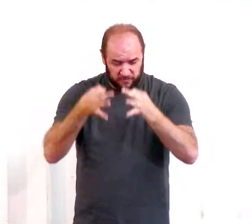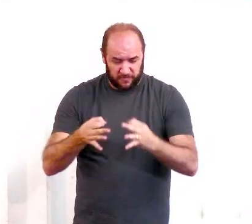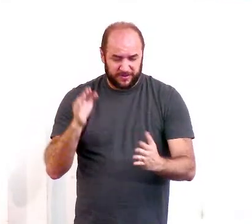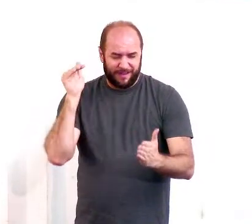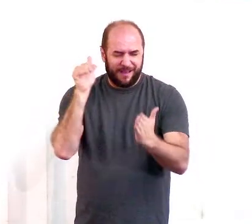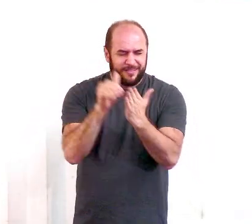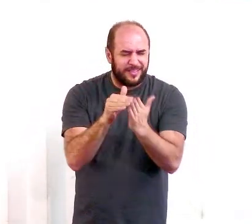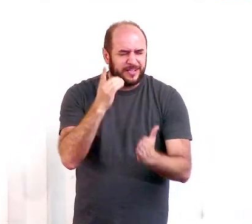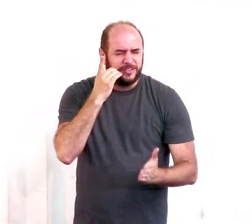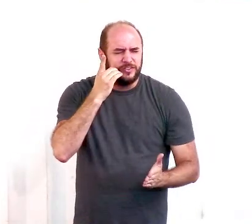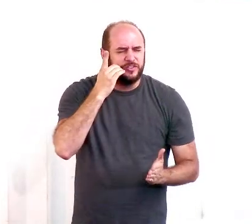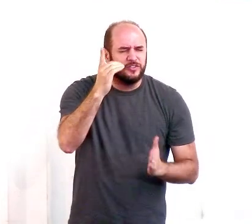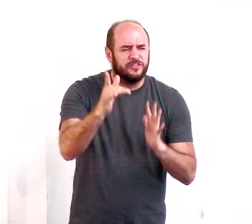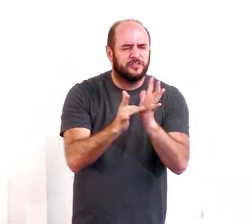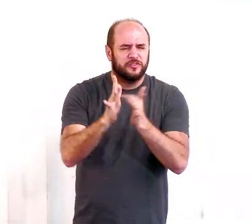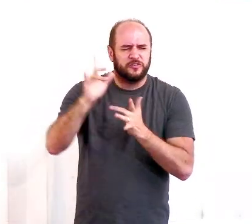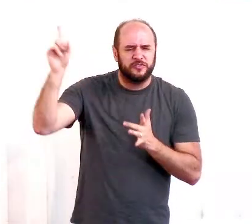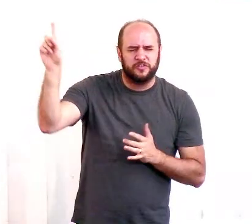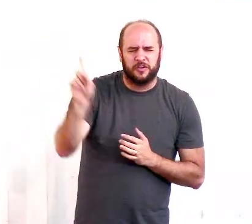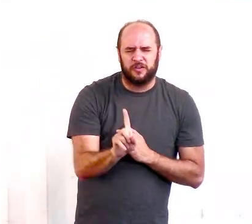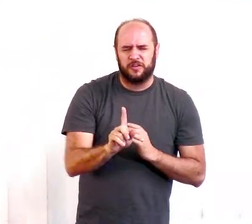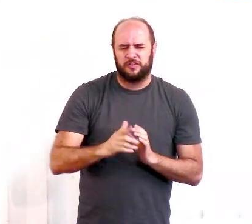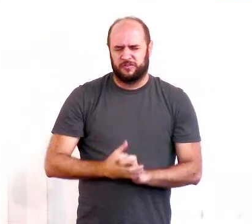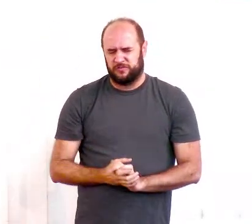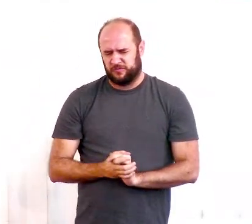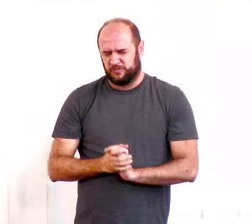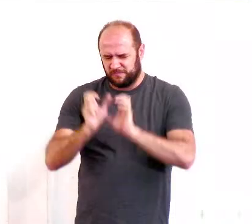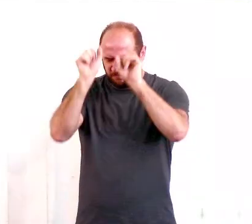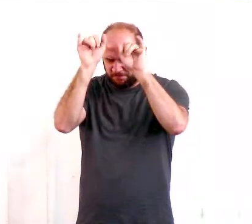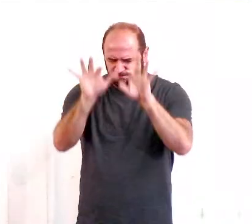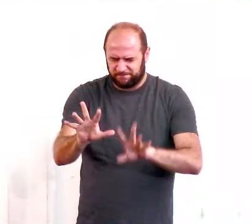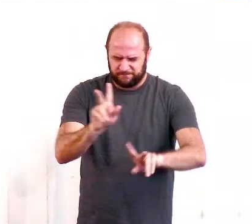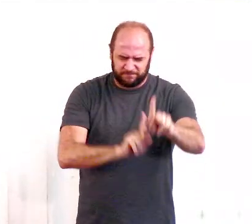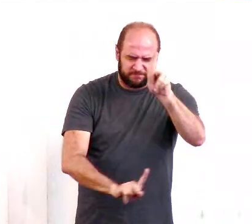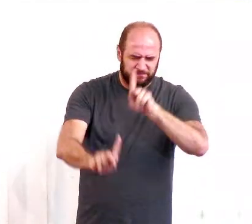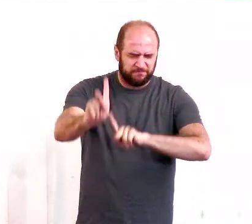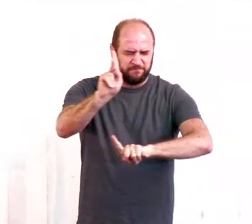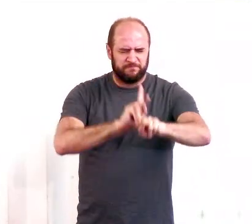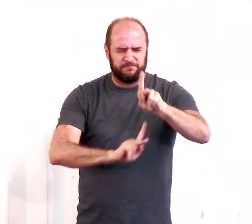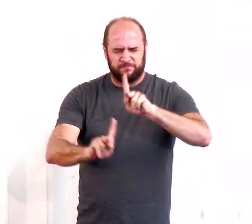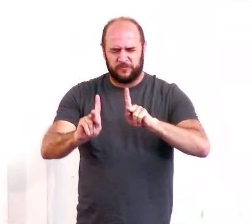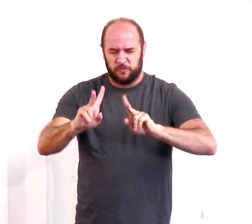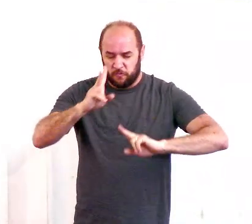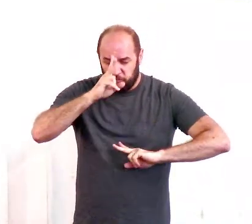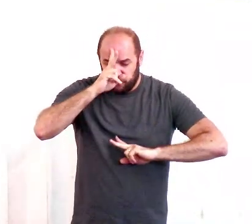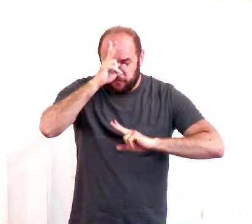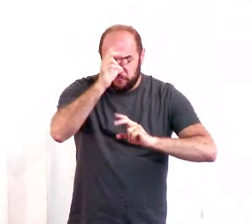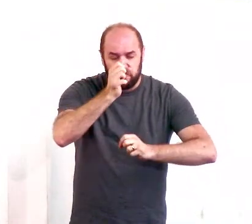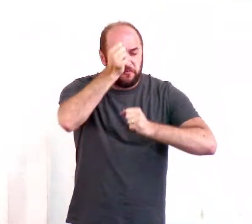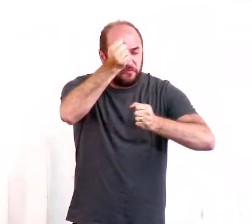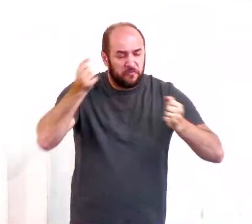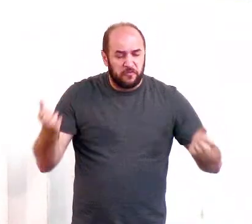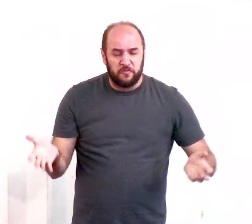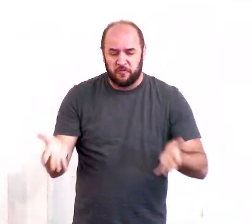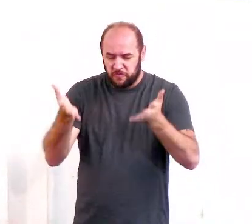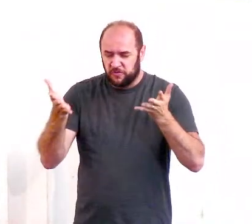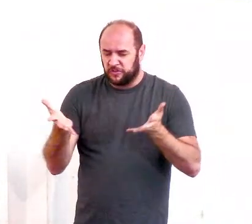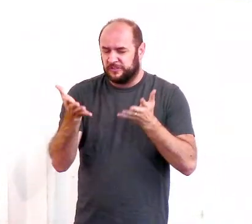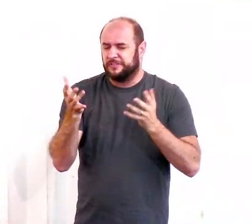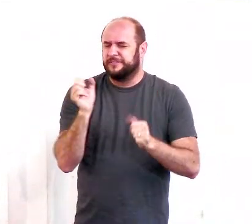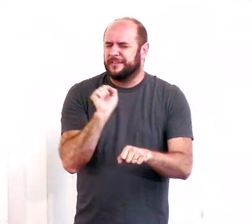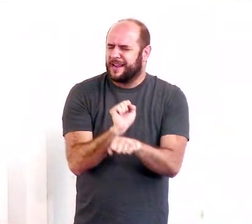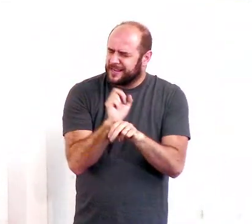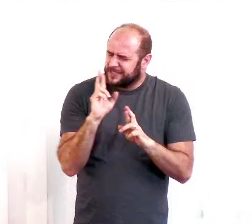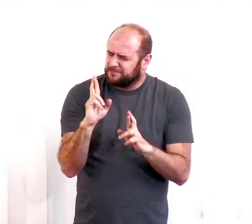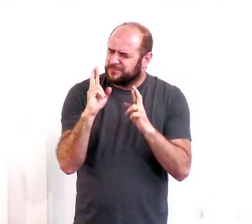ao dia de Cristo Jesus. Abençoe o Teu povo, Senhor Deus, fortalece-nos na esperança,